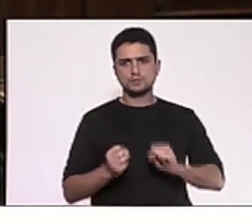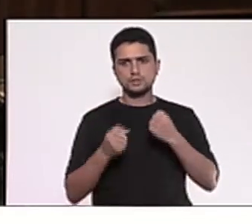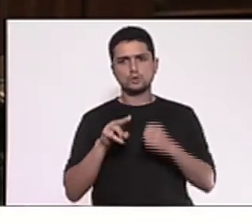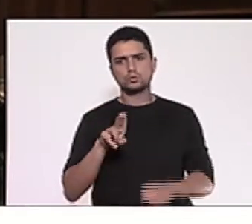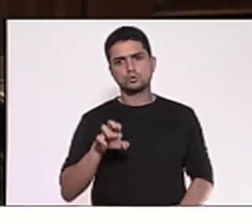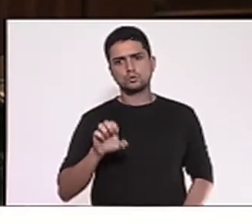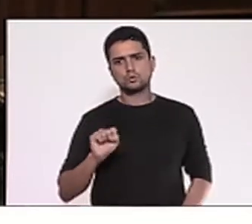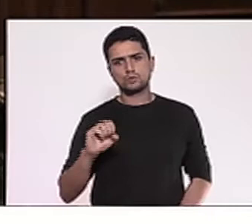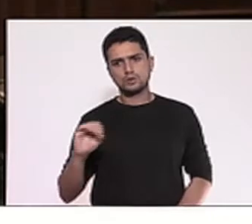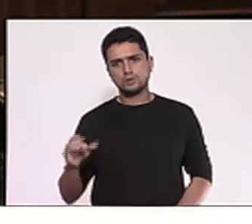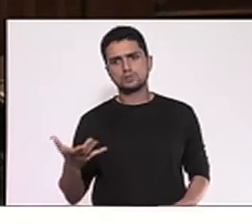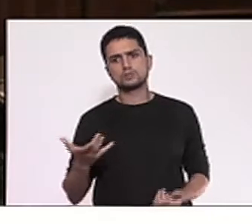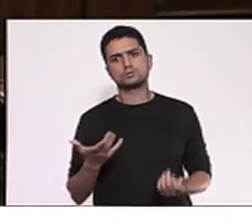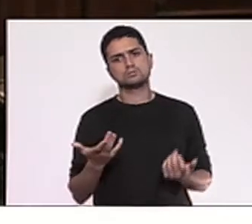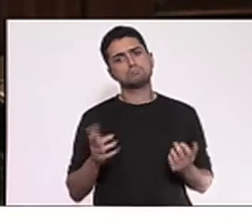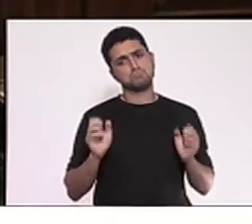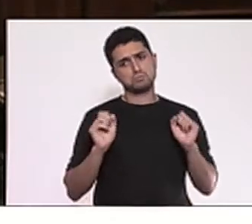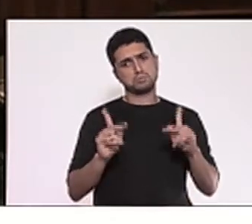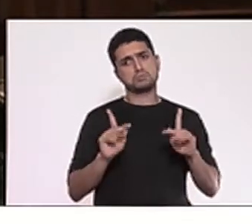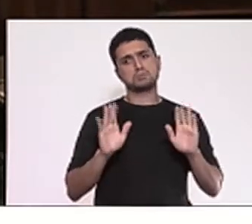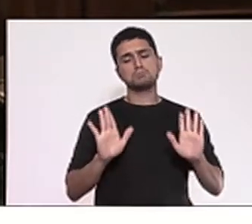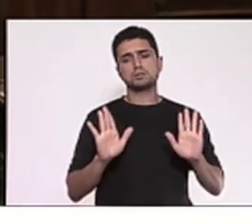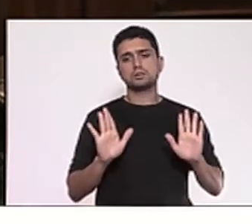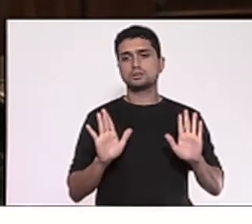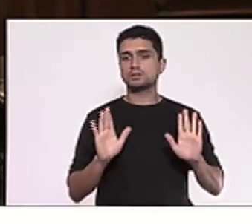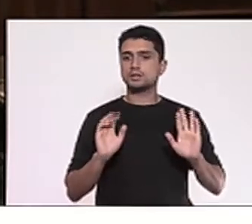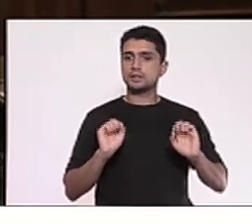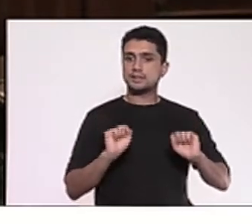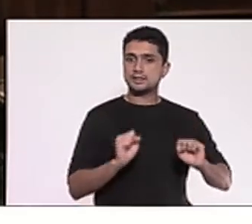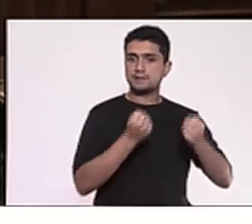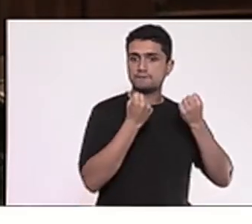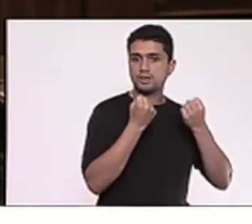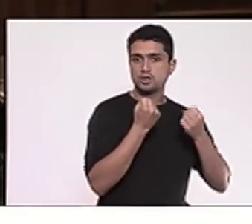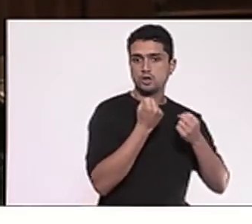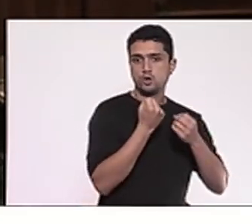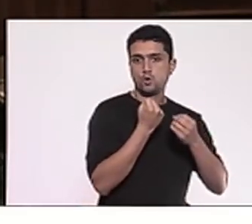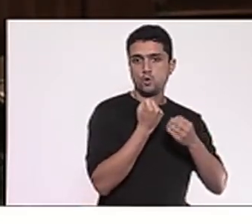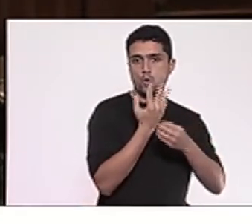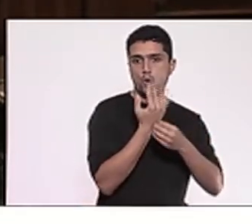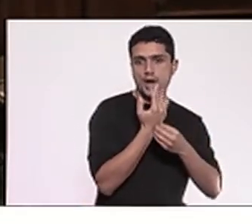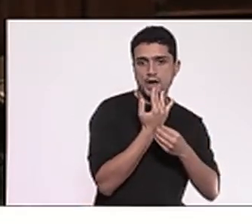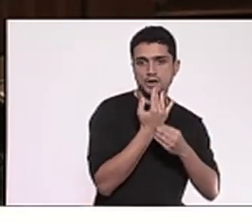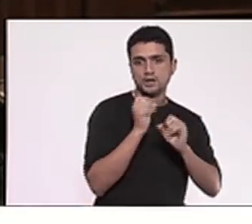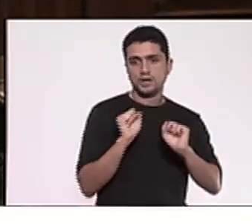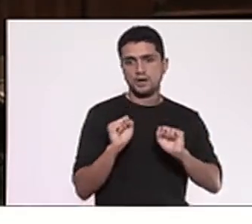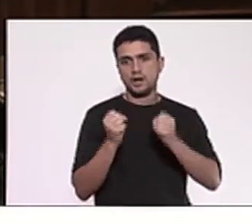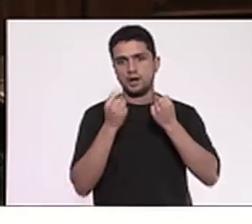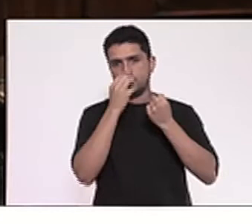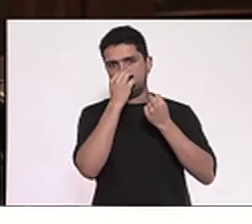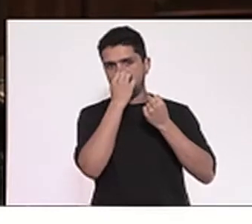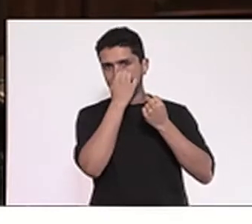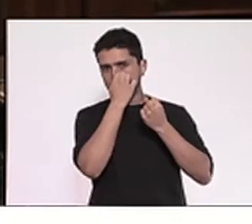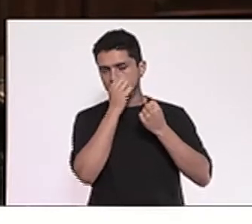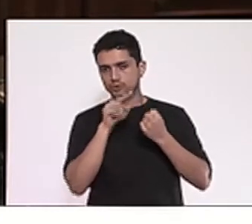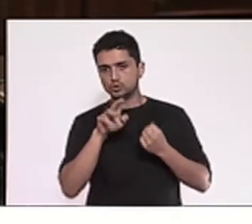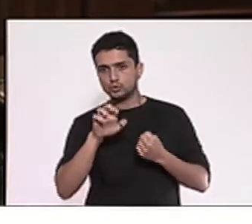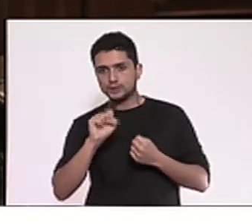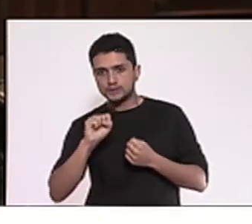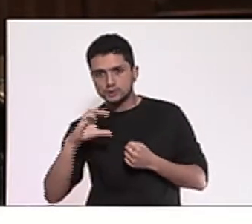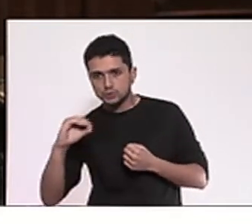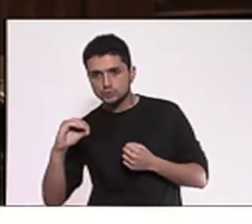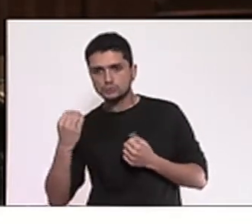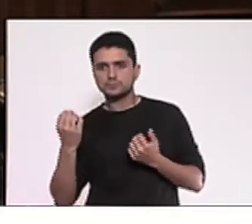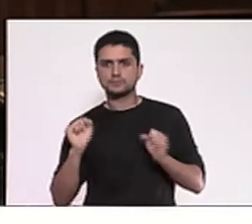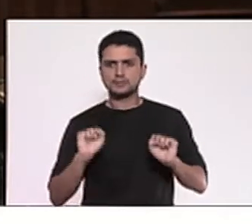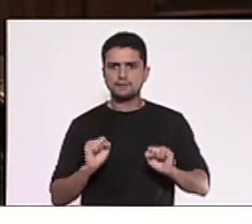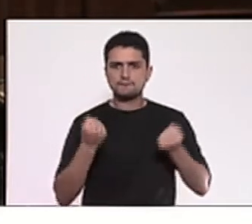estou alinhado nessa defesa, mas vai defender a UERJ, vai defender a UESO, vai defender a UENF e vai defender também as contas de